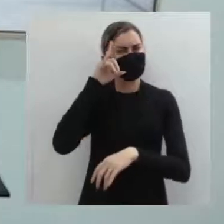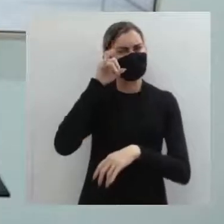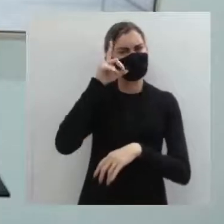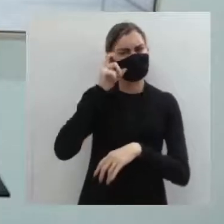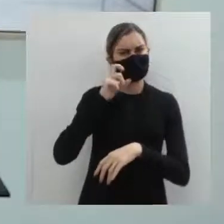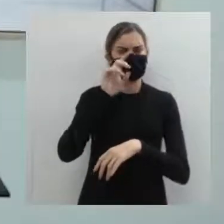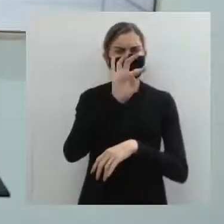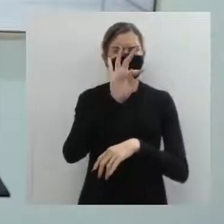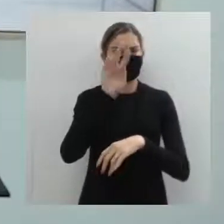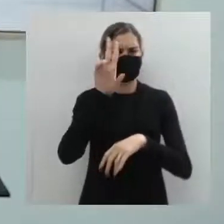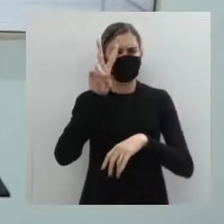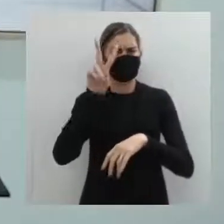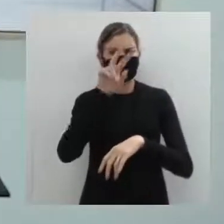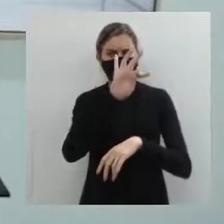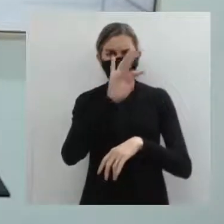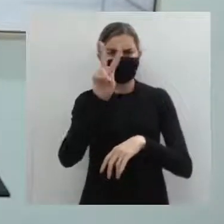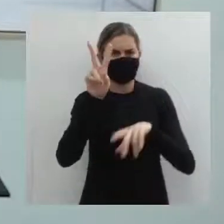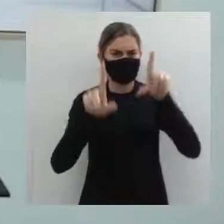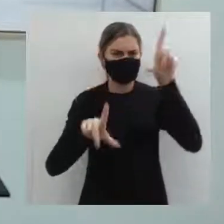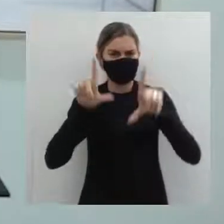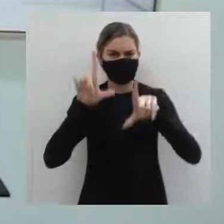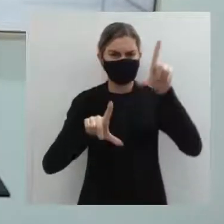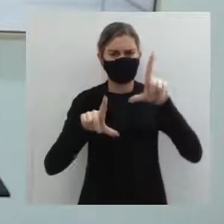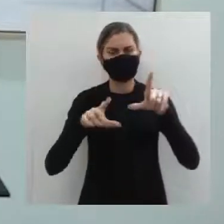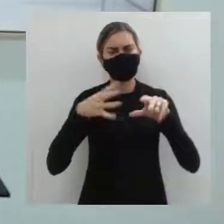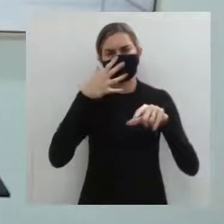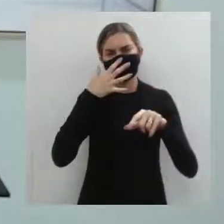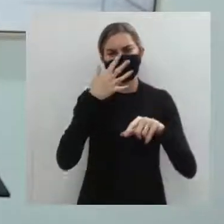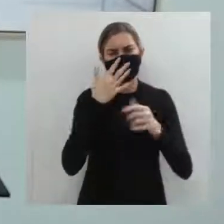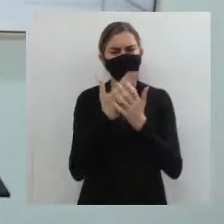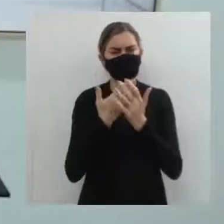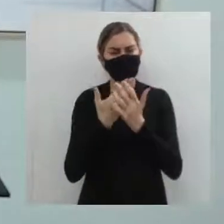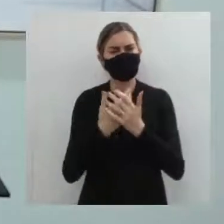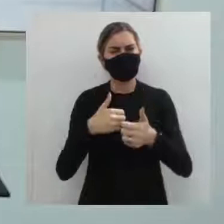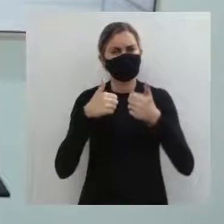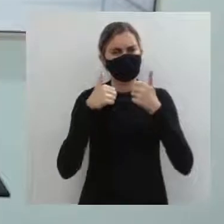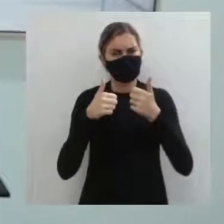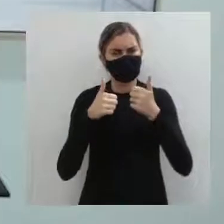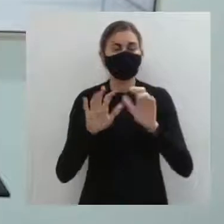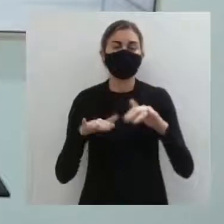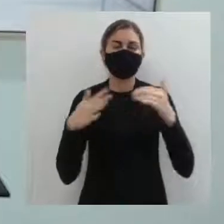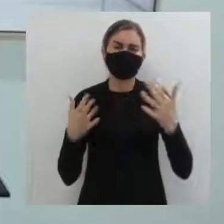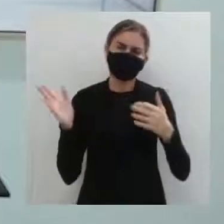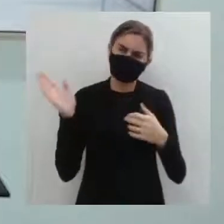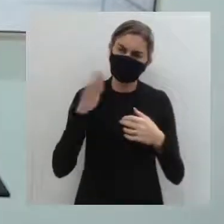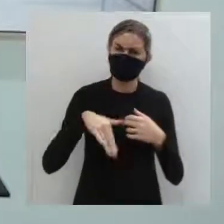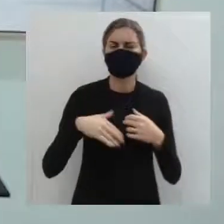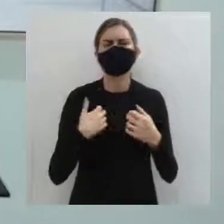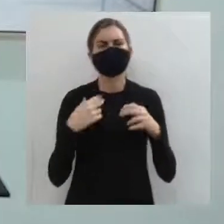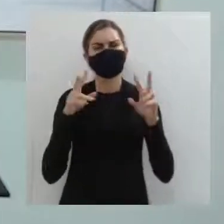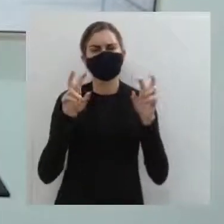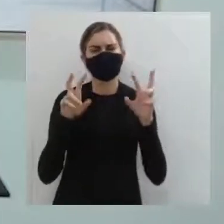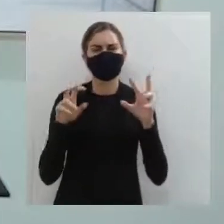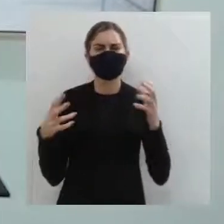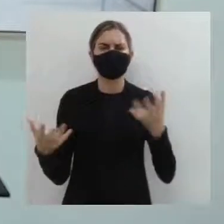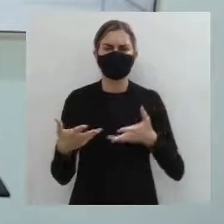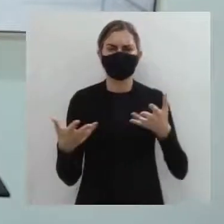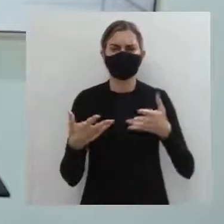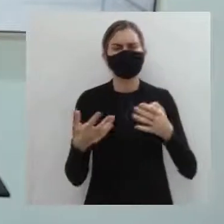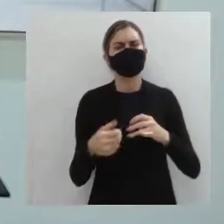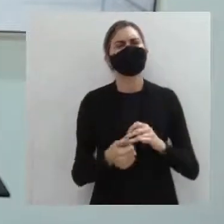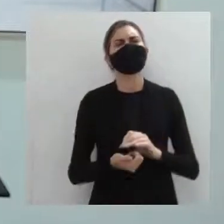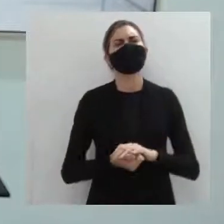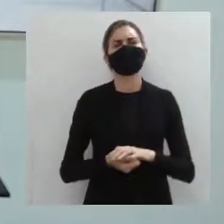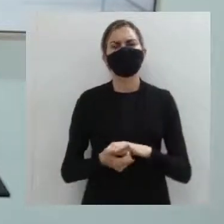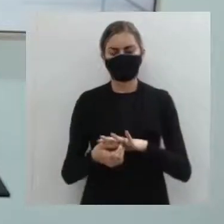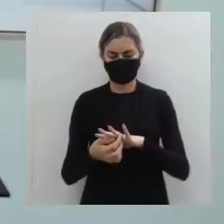Pela TV também. Acompanhe as aulas porque está sendo bacana, tá certo? Então vamos lá para o nosso conteúdo de hoje. Chega